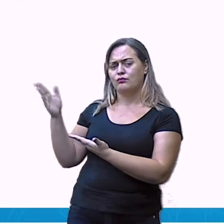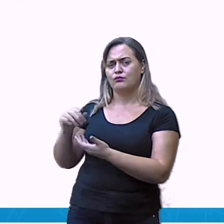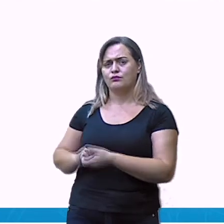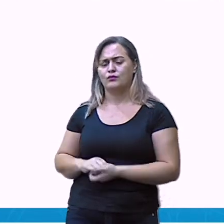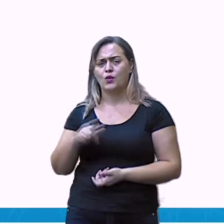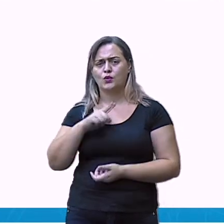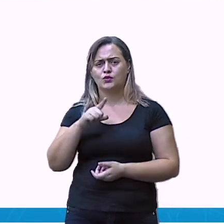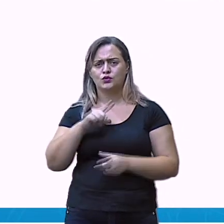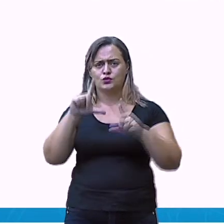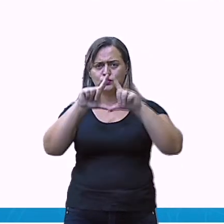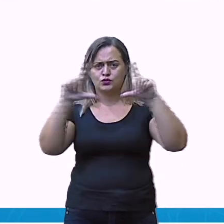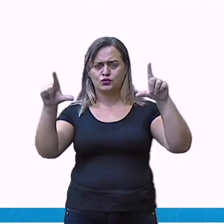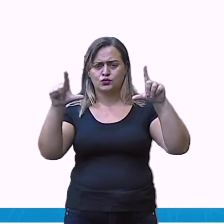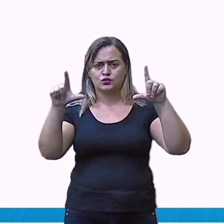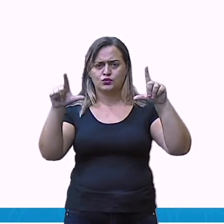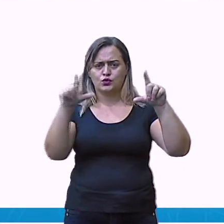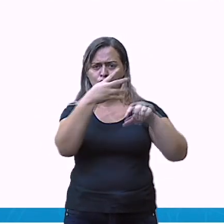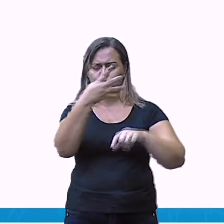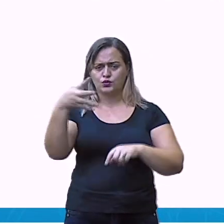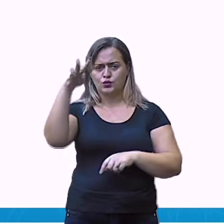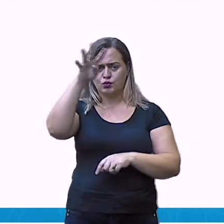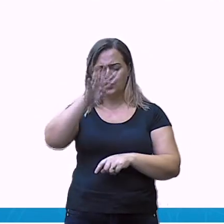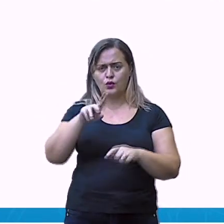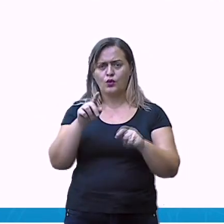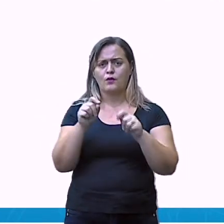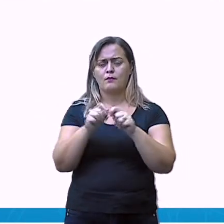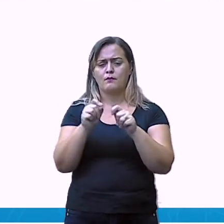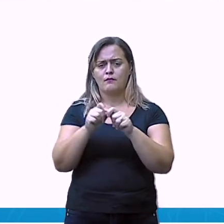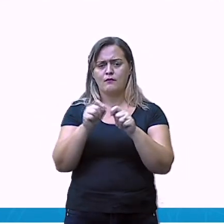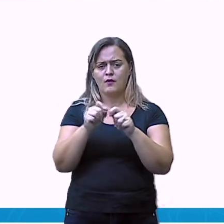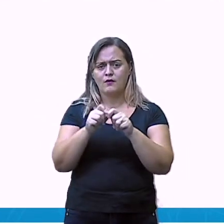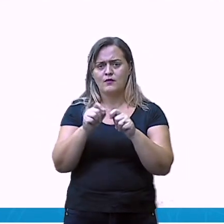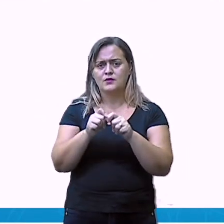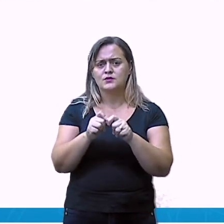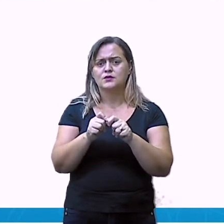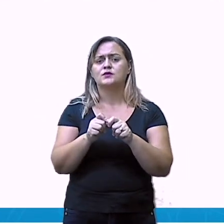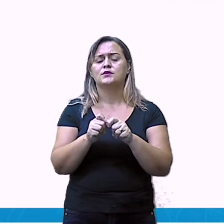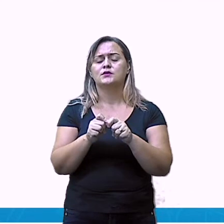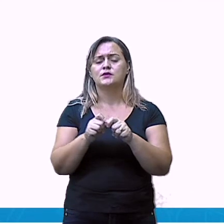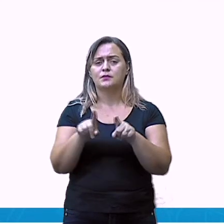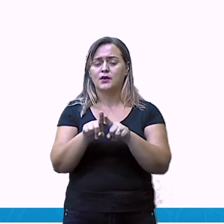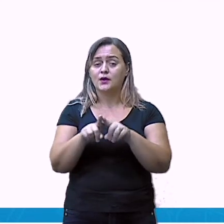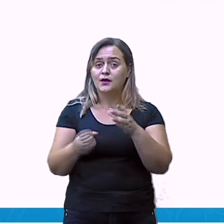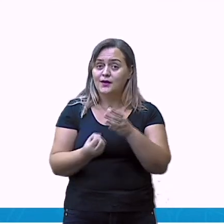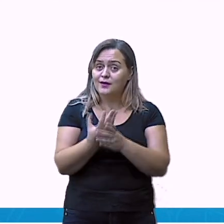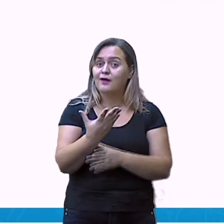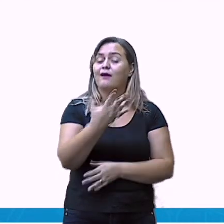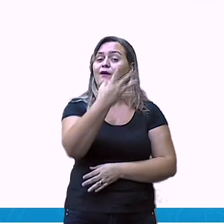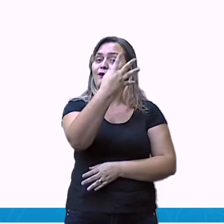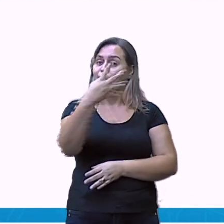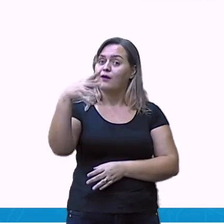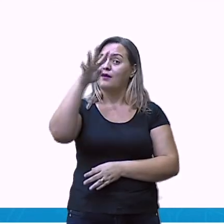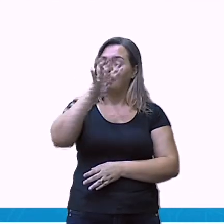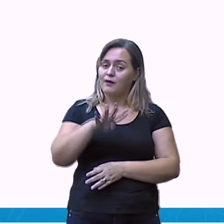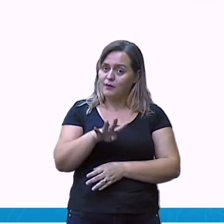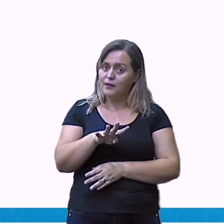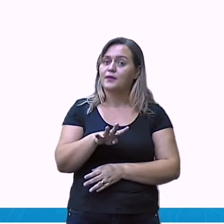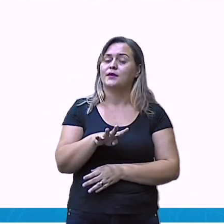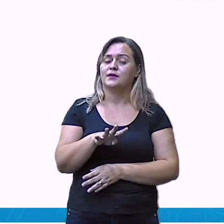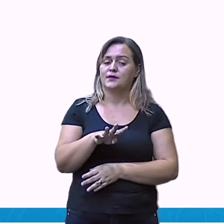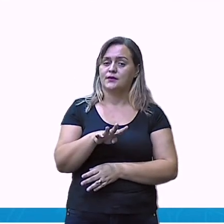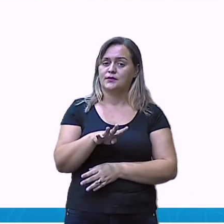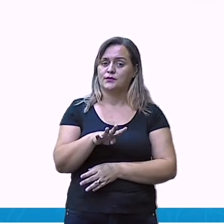barras, apresentando os dados que constam na tabela. Então, nós vamos utilizar esses dados da tabela e agora nós vamos colocar